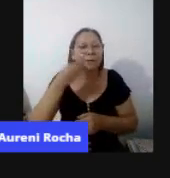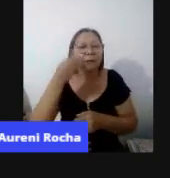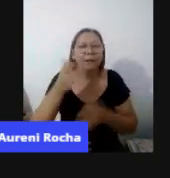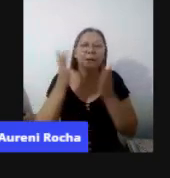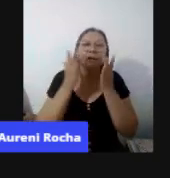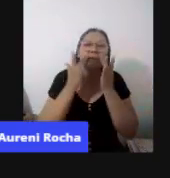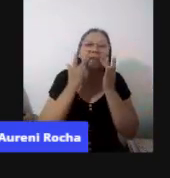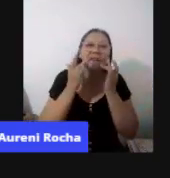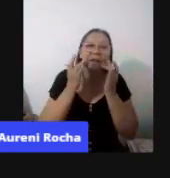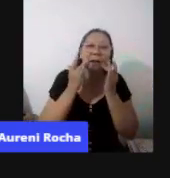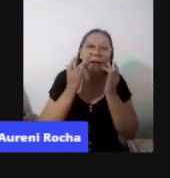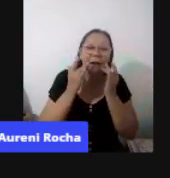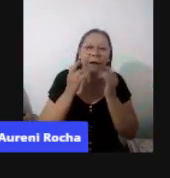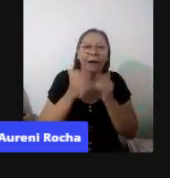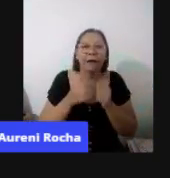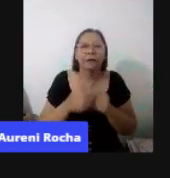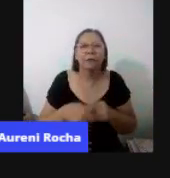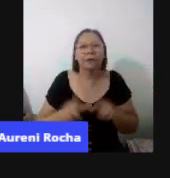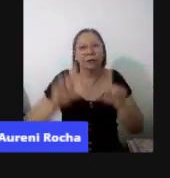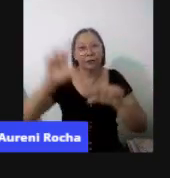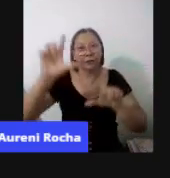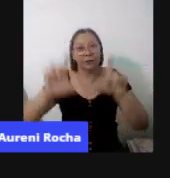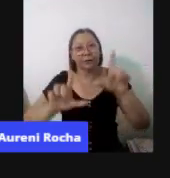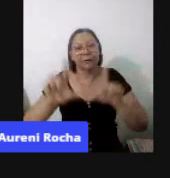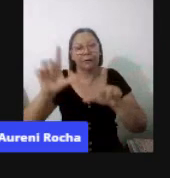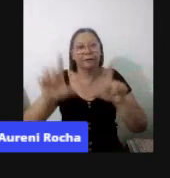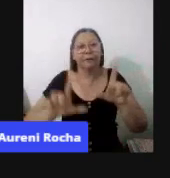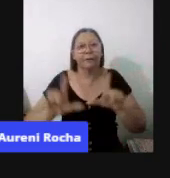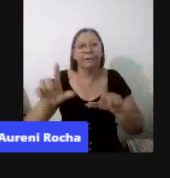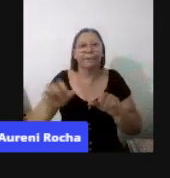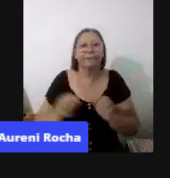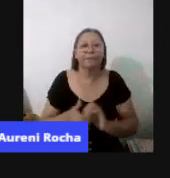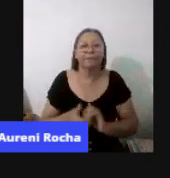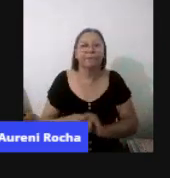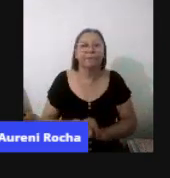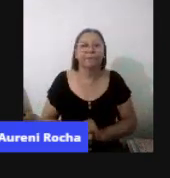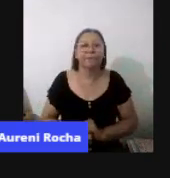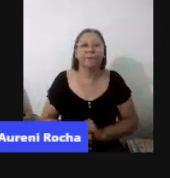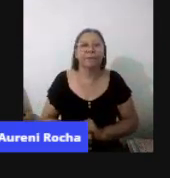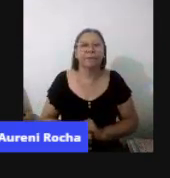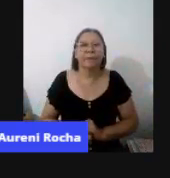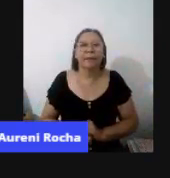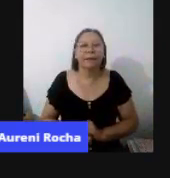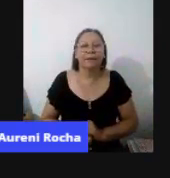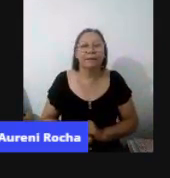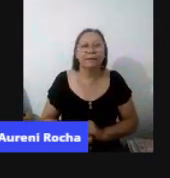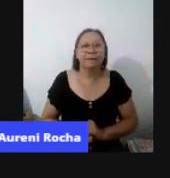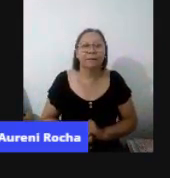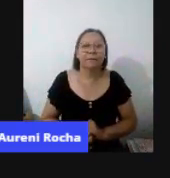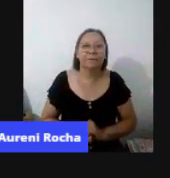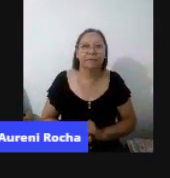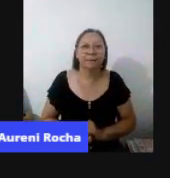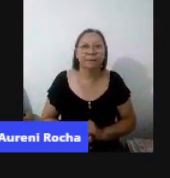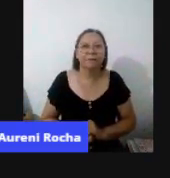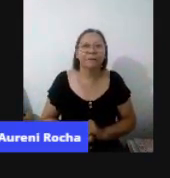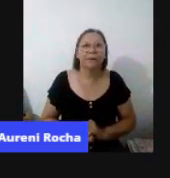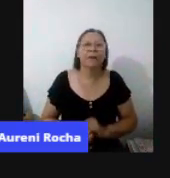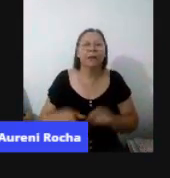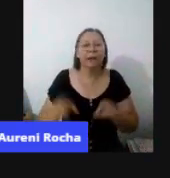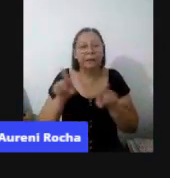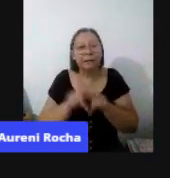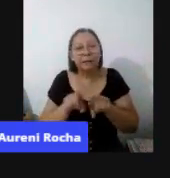experiência com TV e também de estar trazendo de estar